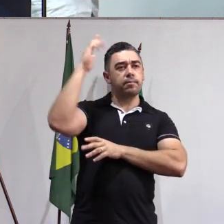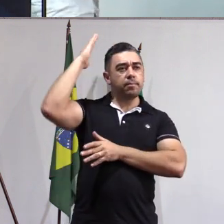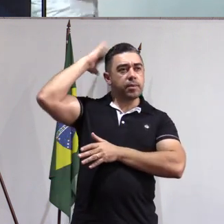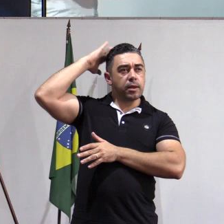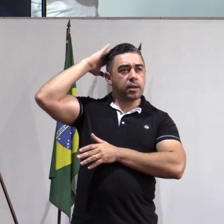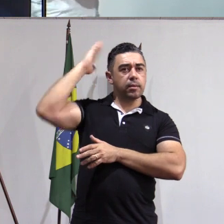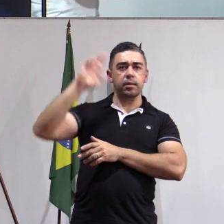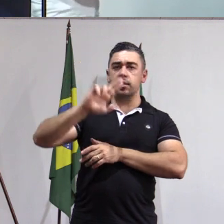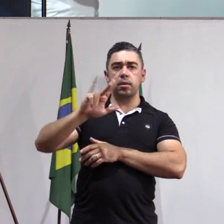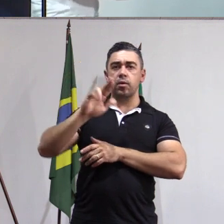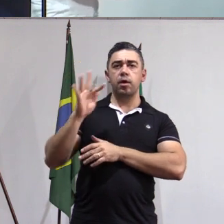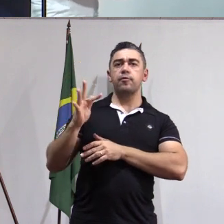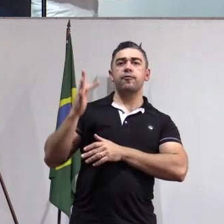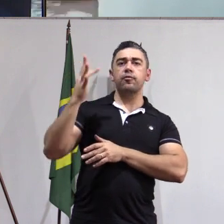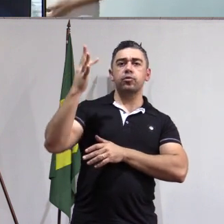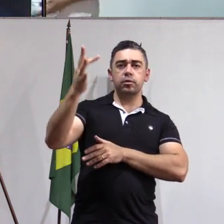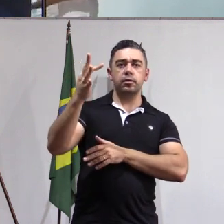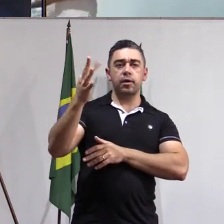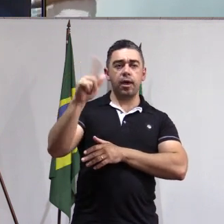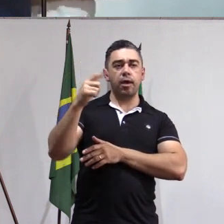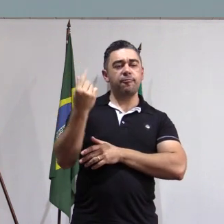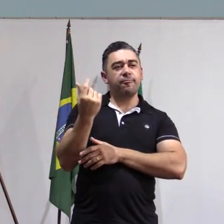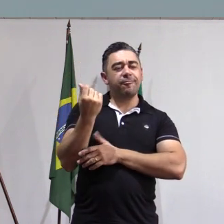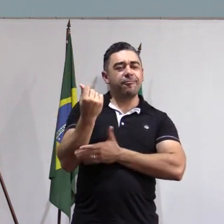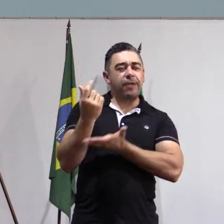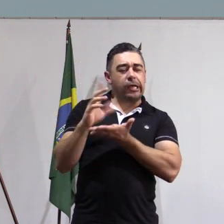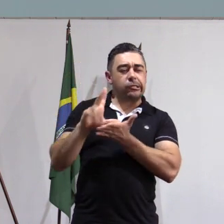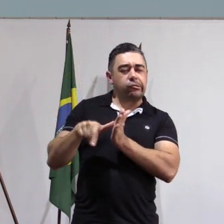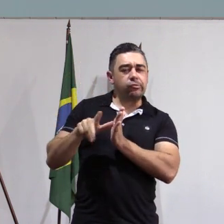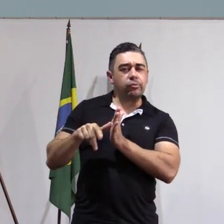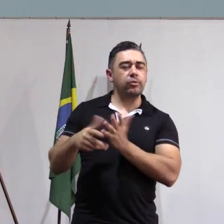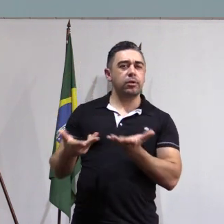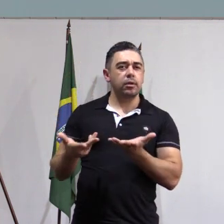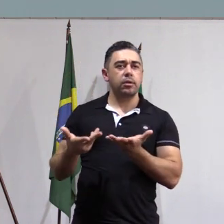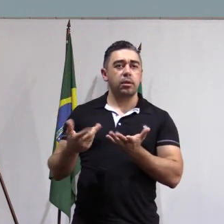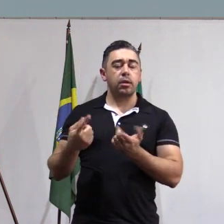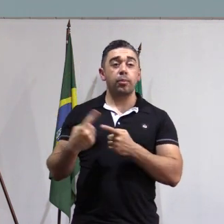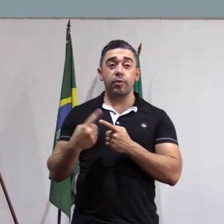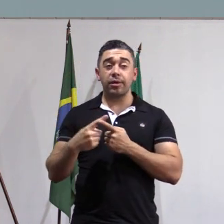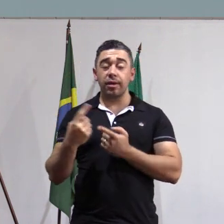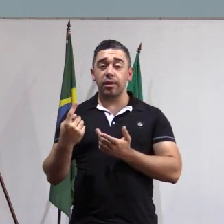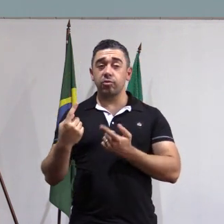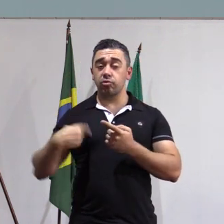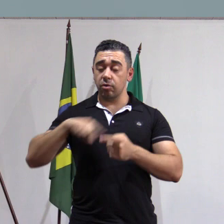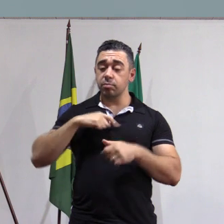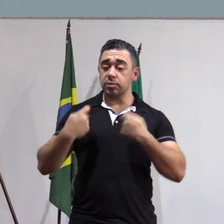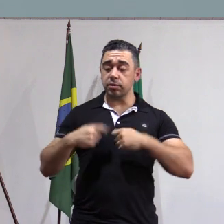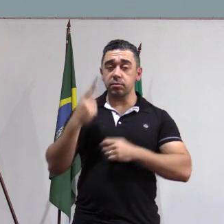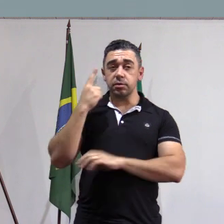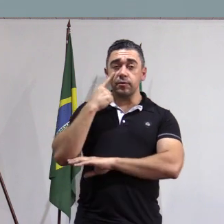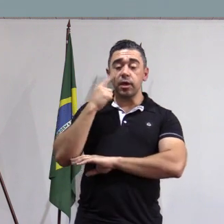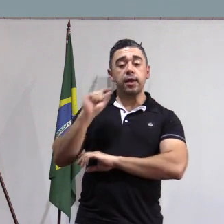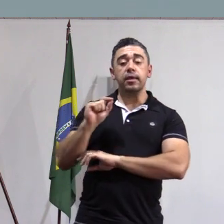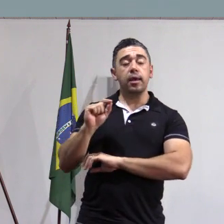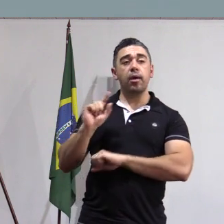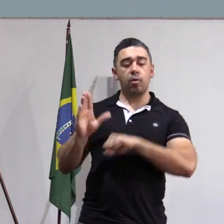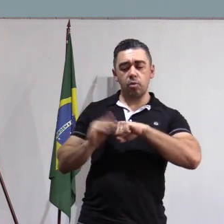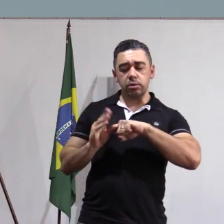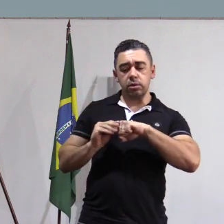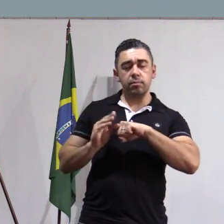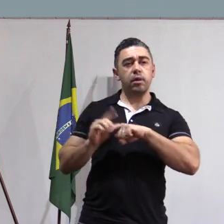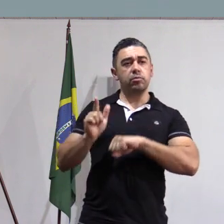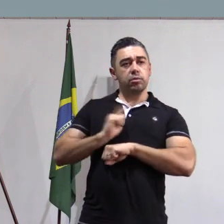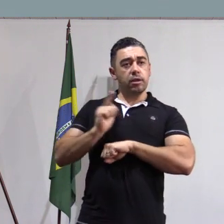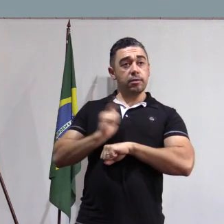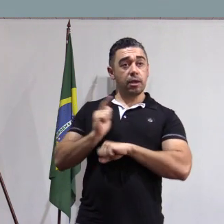deveria se chamar Future-se, e sim Fature-se. Afinal de contas, é importante questionarmos a quem pertence o conhecimento que é